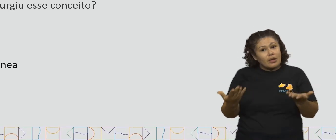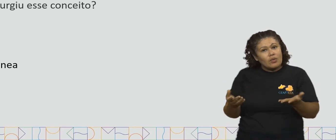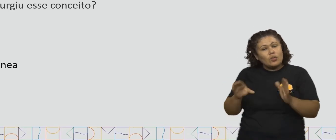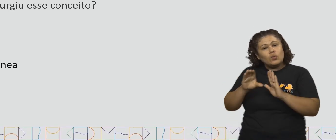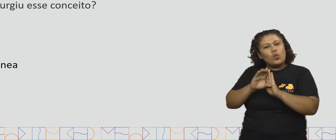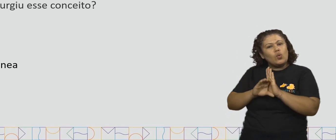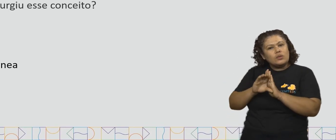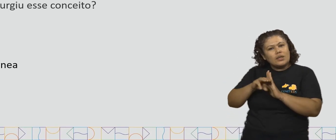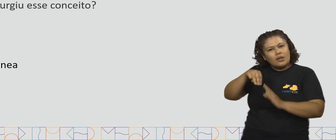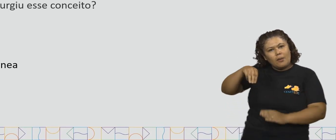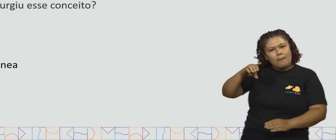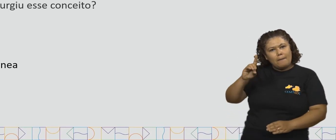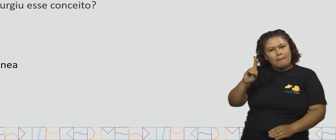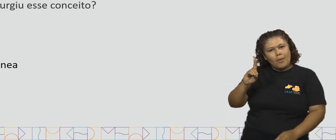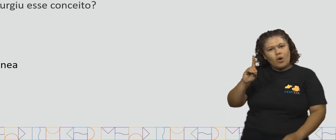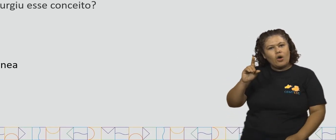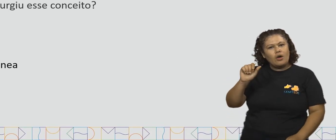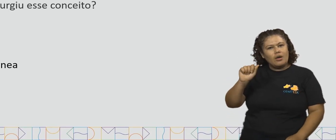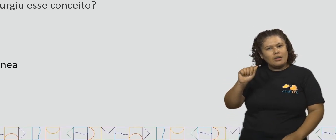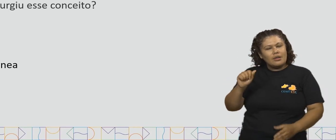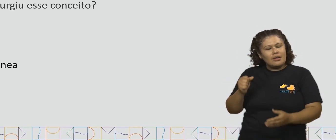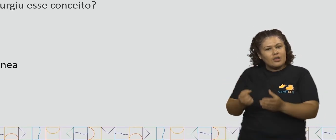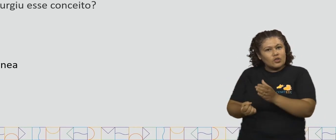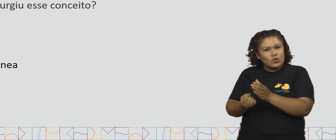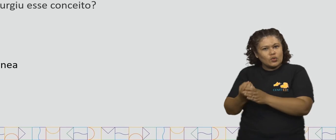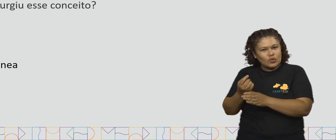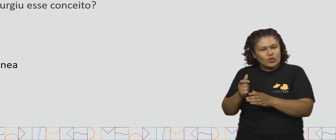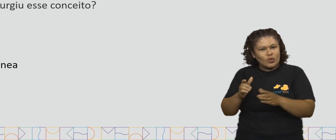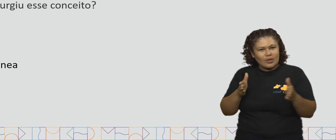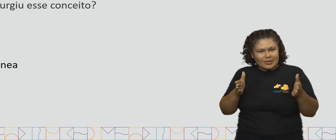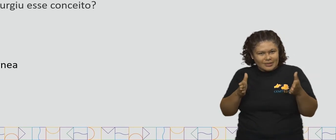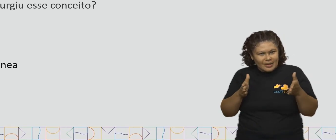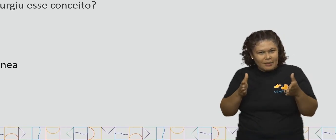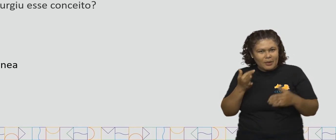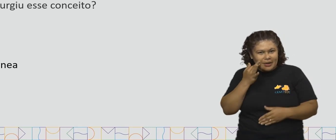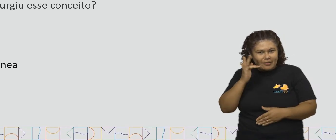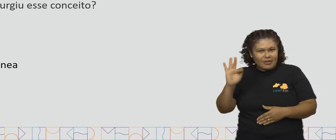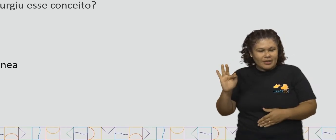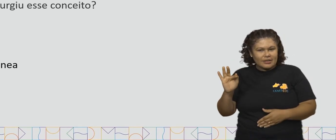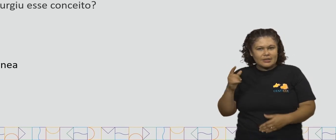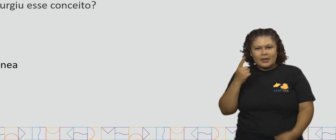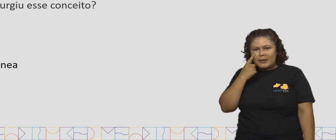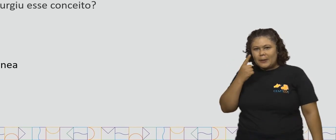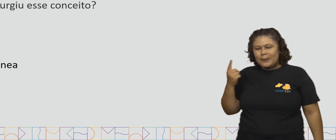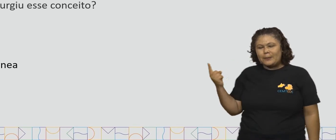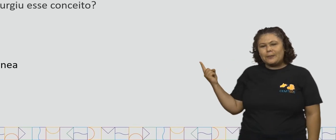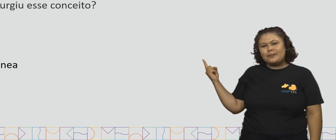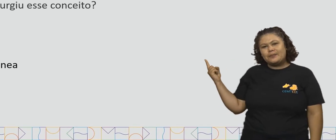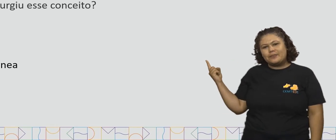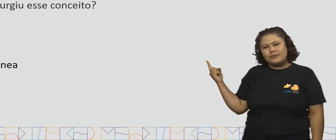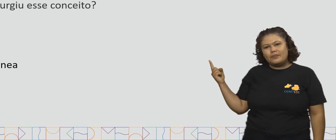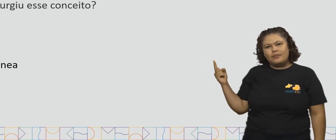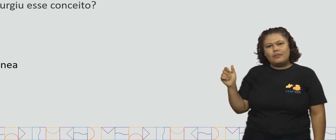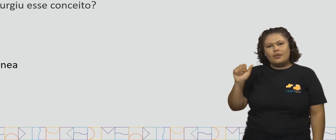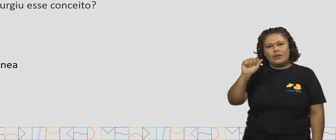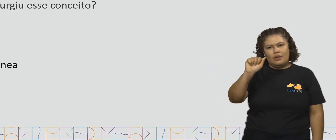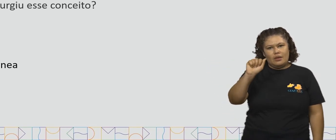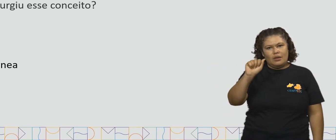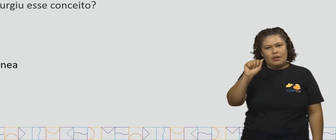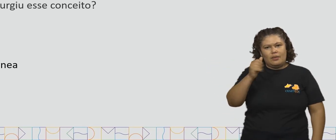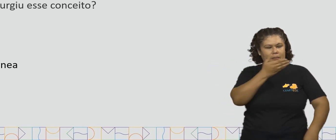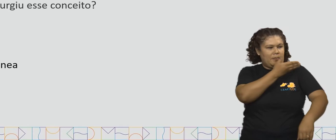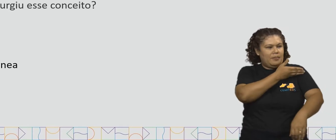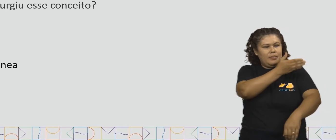Em que fase da história surgiu esse conceito? Se você prestou bastante atenção na aula, você vai acertar essa fácil. Letra A,